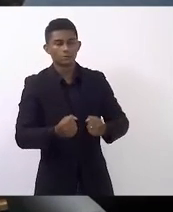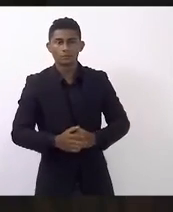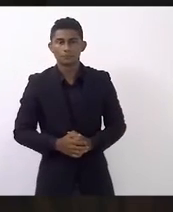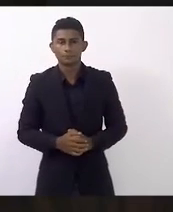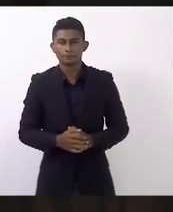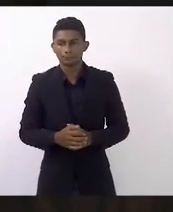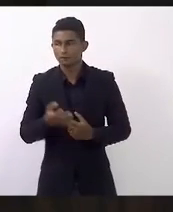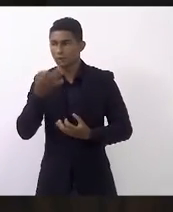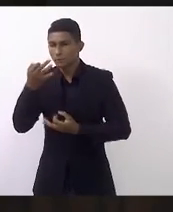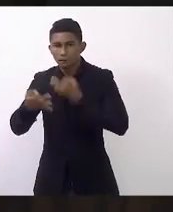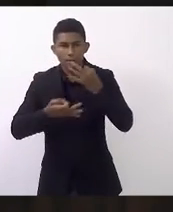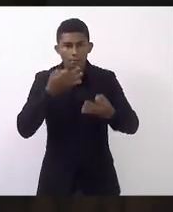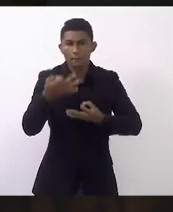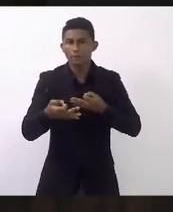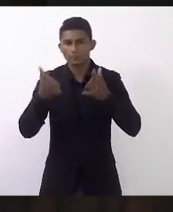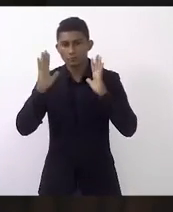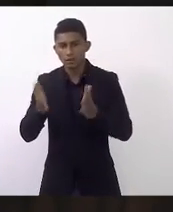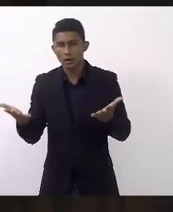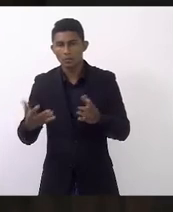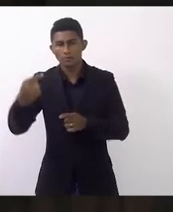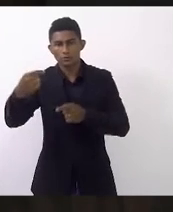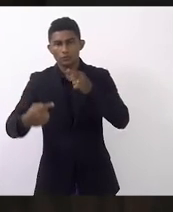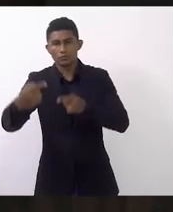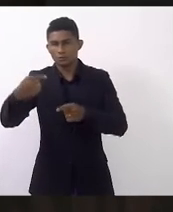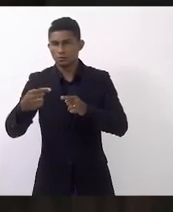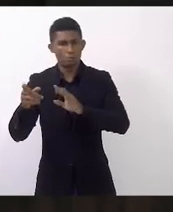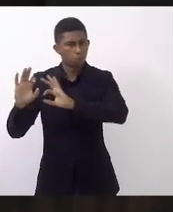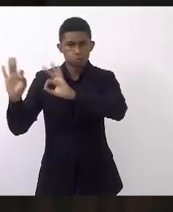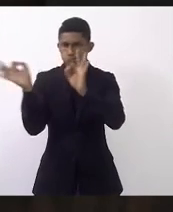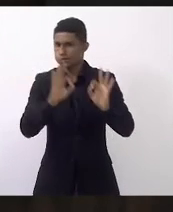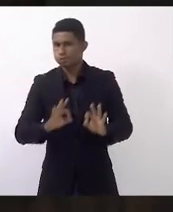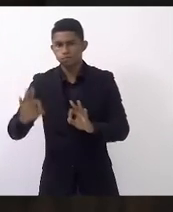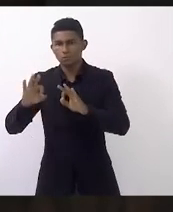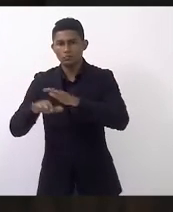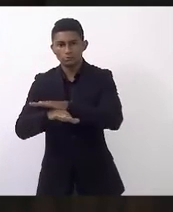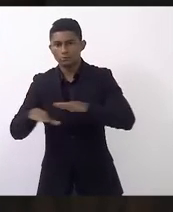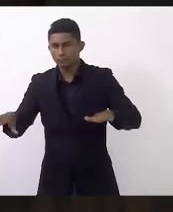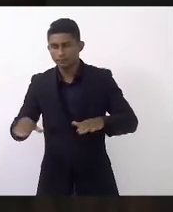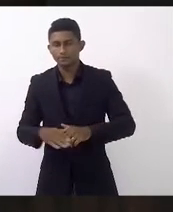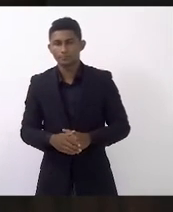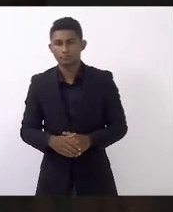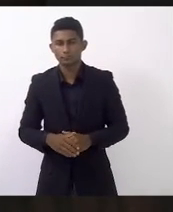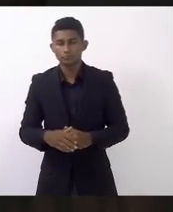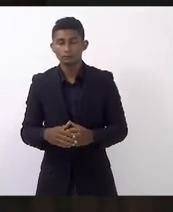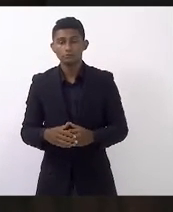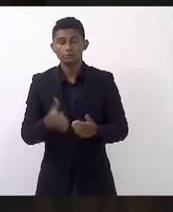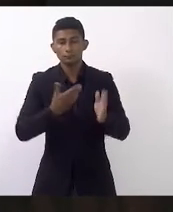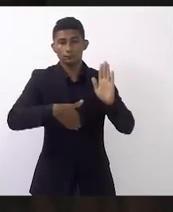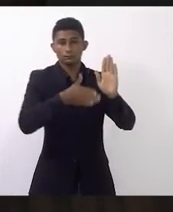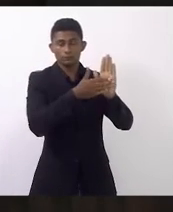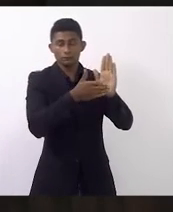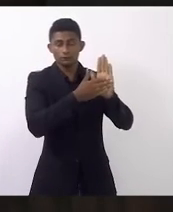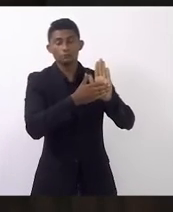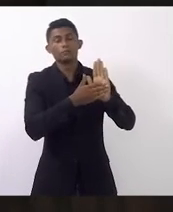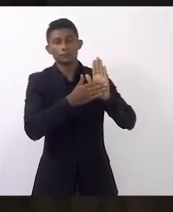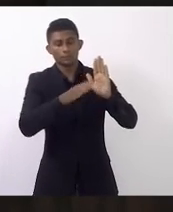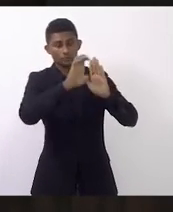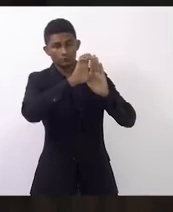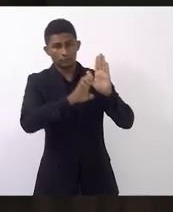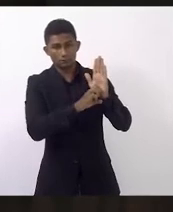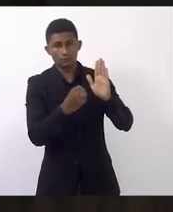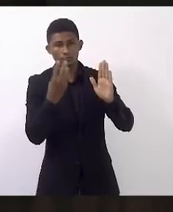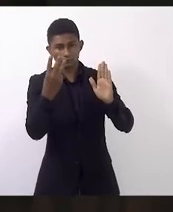Com os pareceres emitidos, em discussão. Não havendo quem queira discutir, encerra a discussão. A presente proposta recebeu 3 emendas